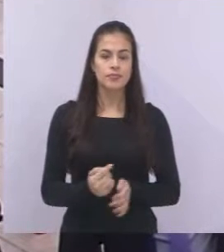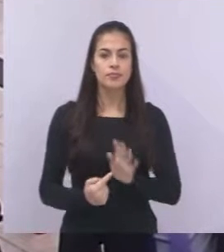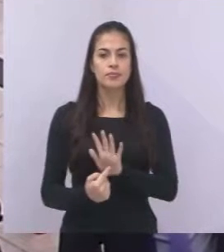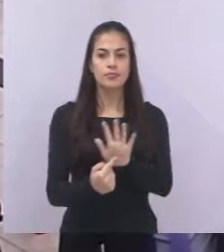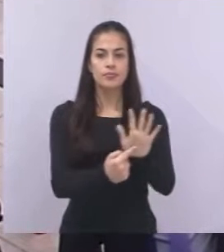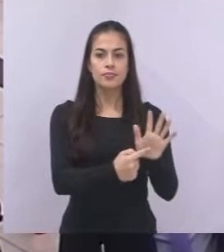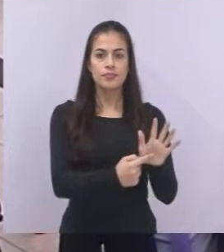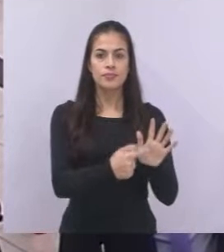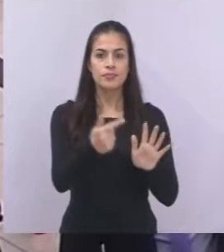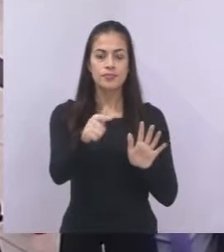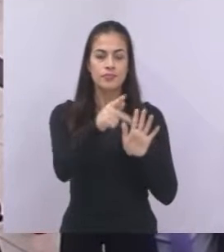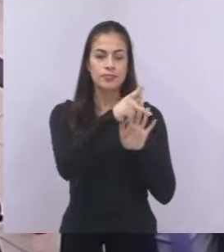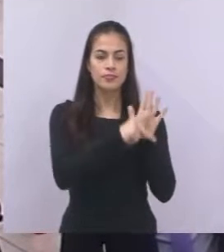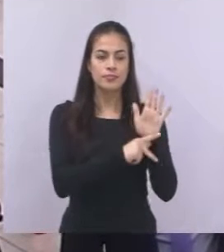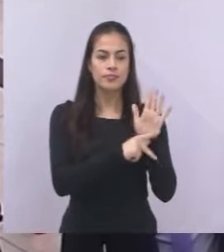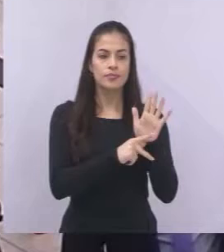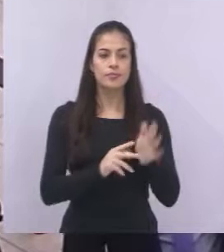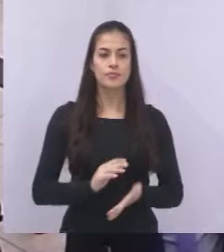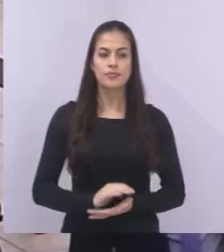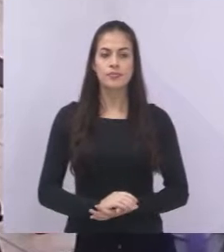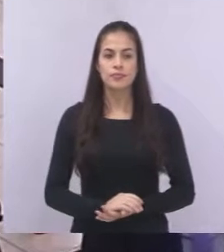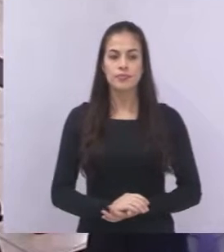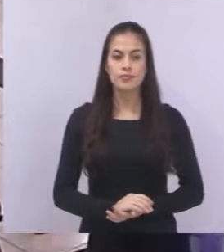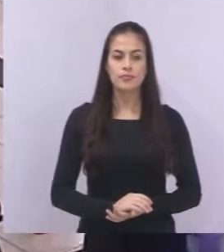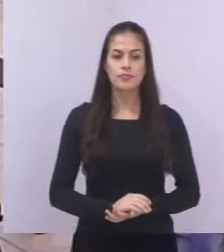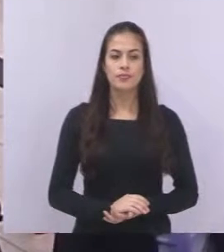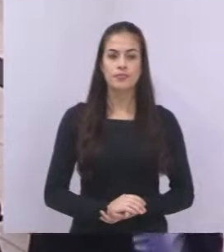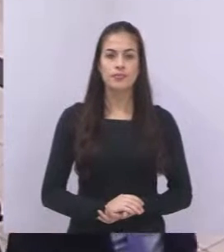Apresentação do próximo projeto.